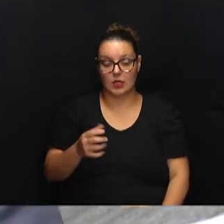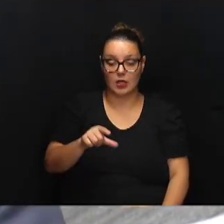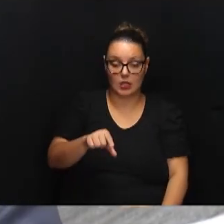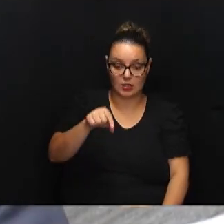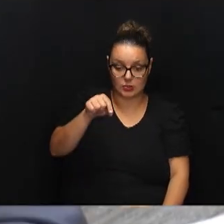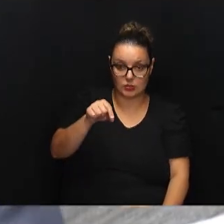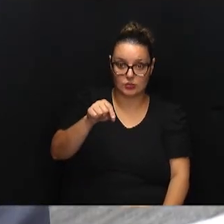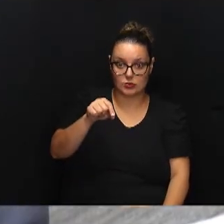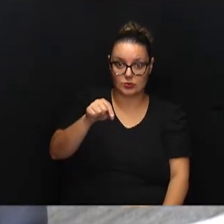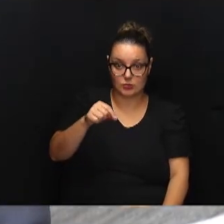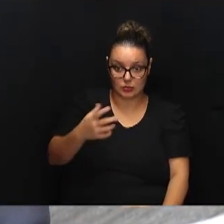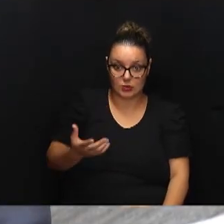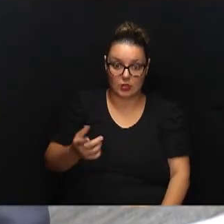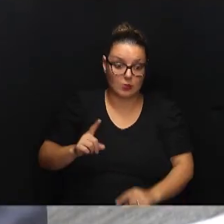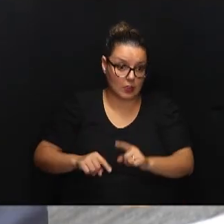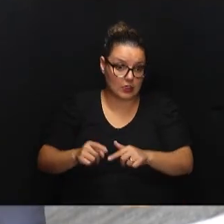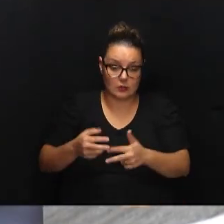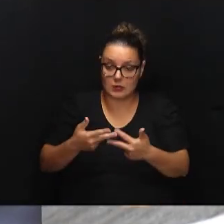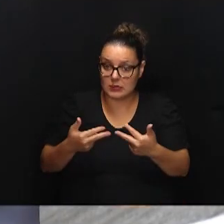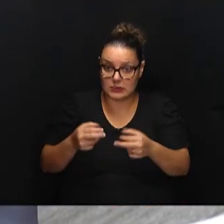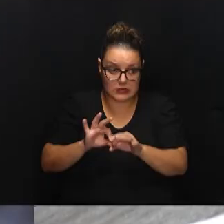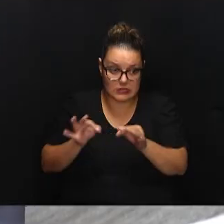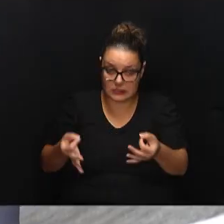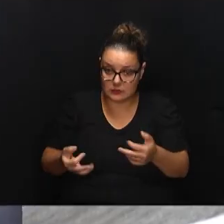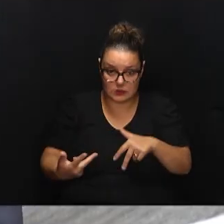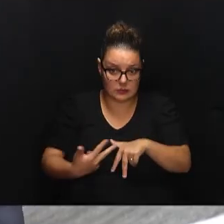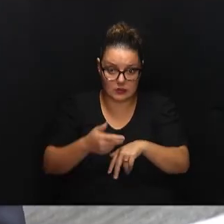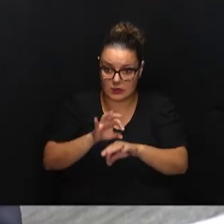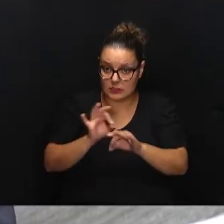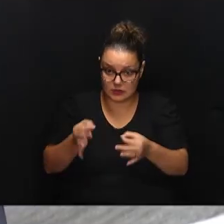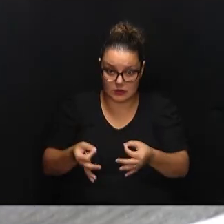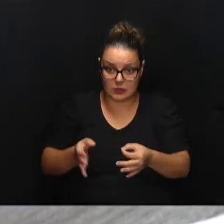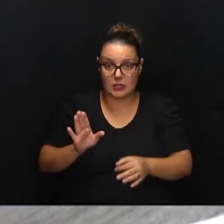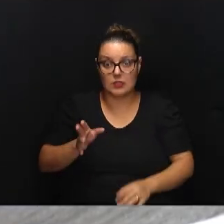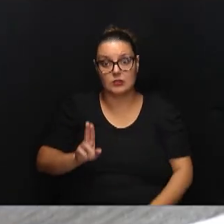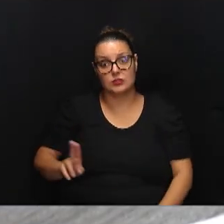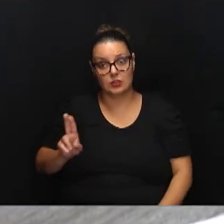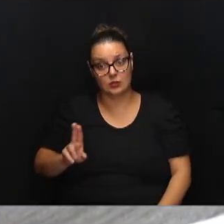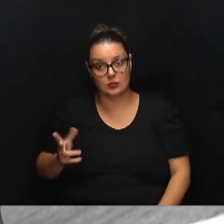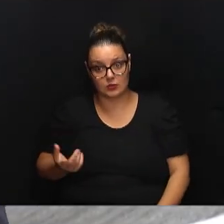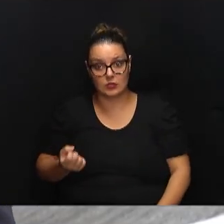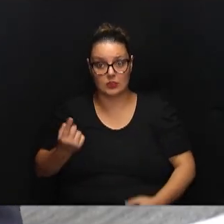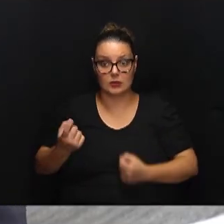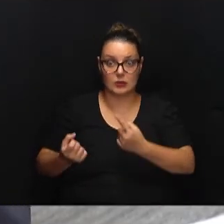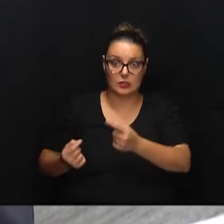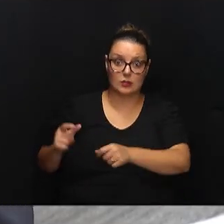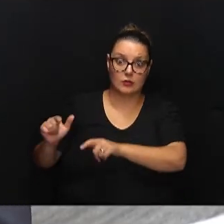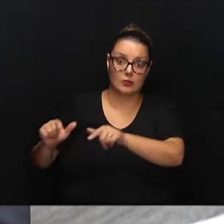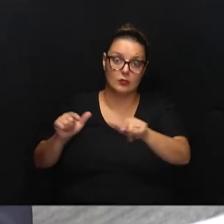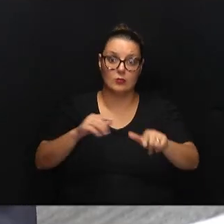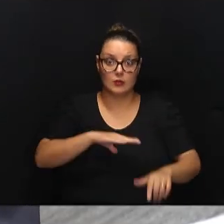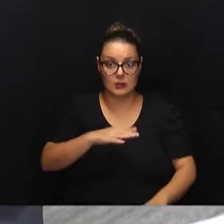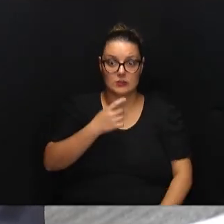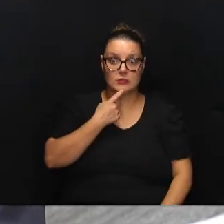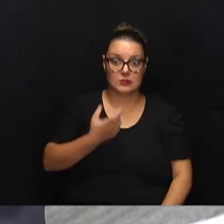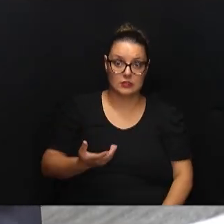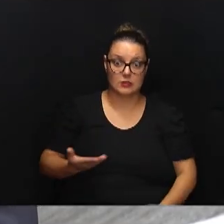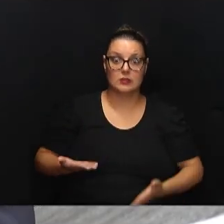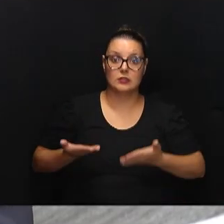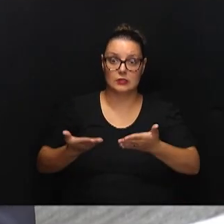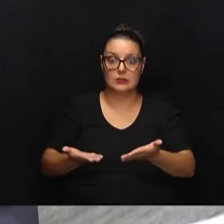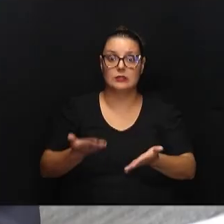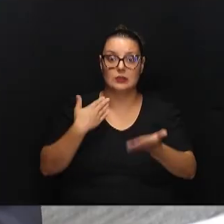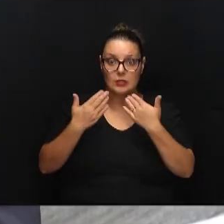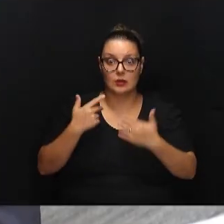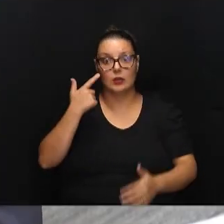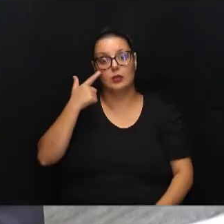um material simples, que é uma cirurgia simples, que já está sendo implantada em outras cidades, e trazer aqui conversar,